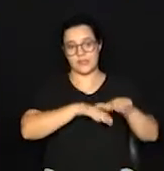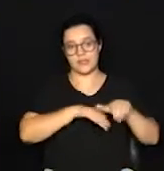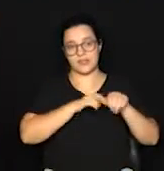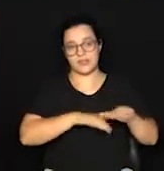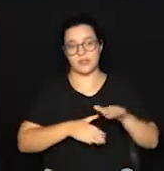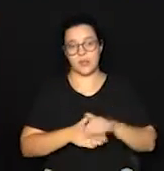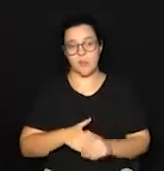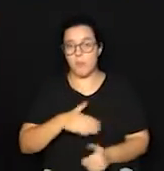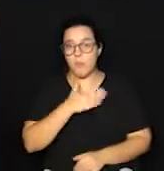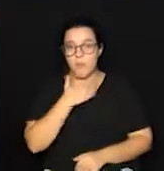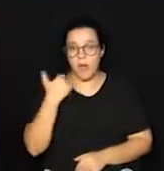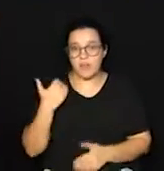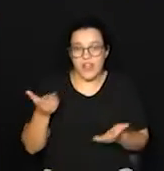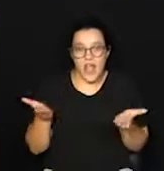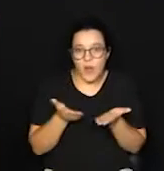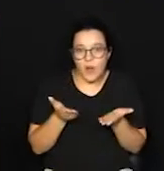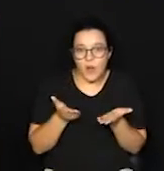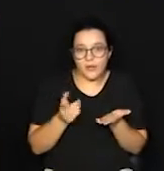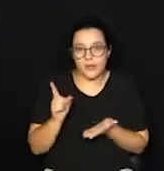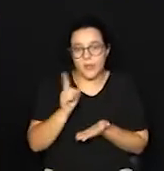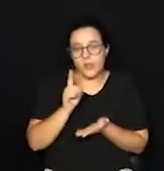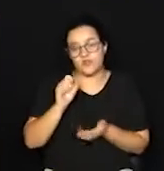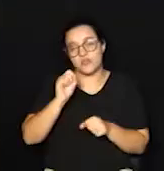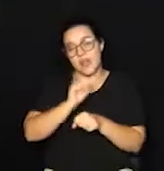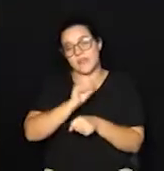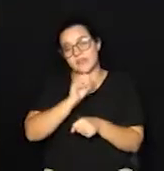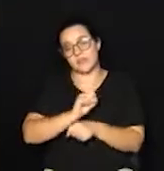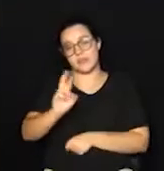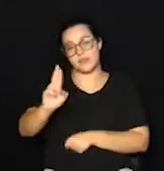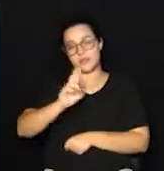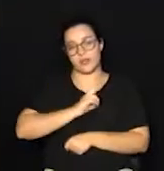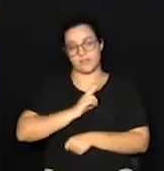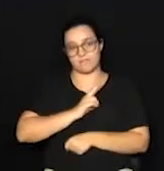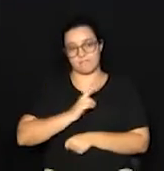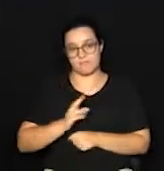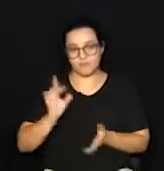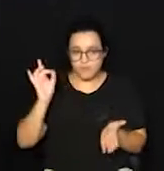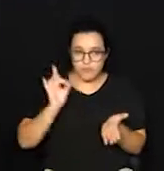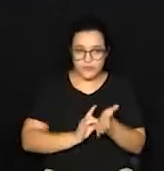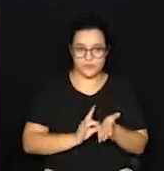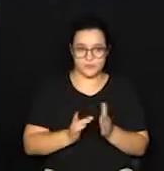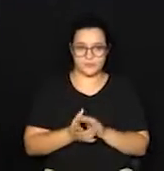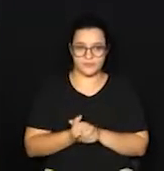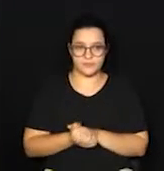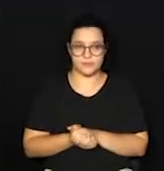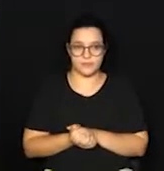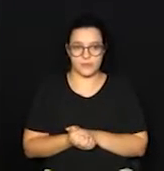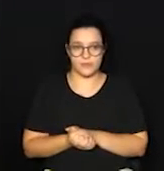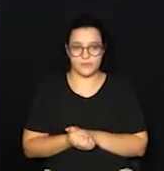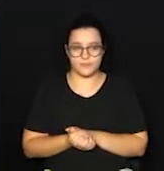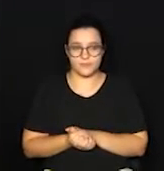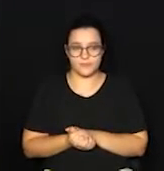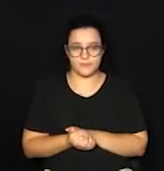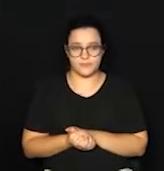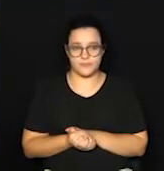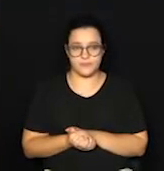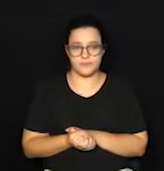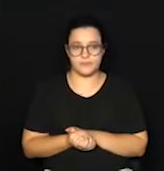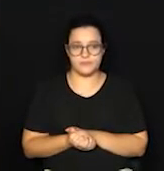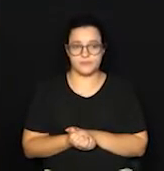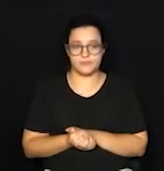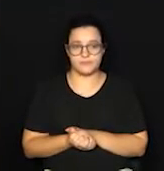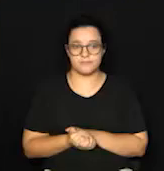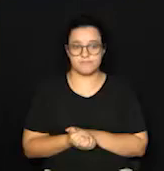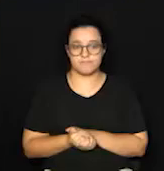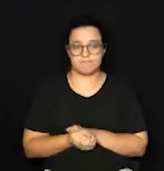são mortes da última semana, agora que veio o diagnóstico do motivo real da morte dessa